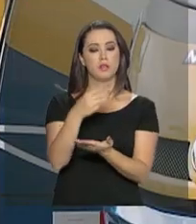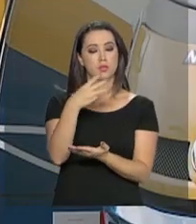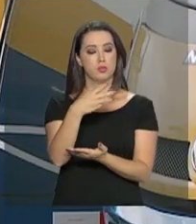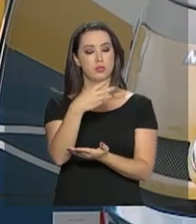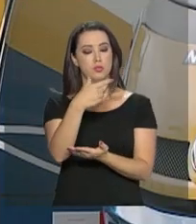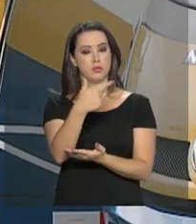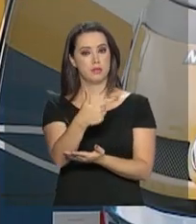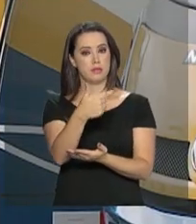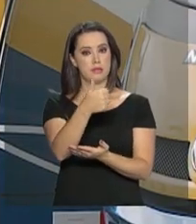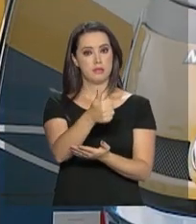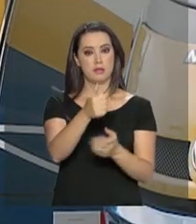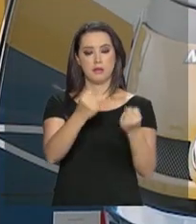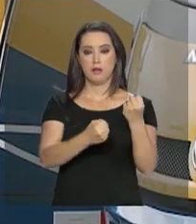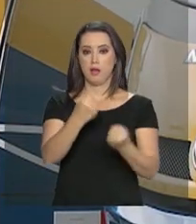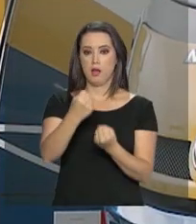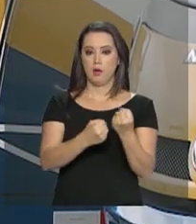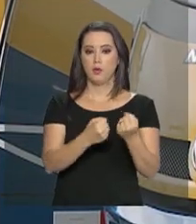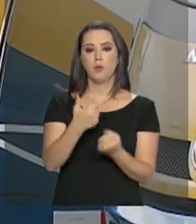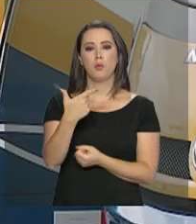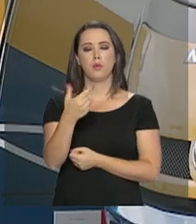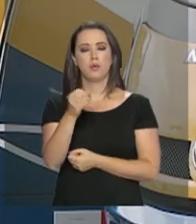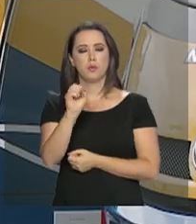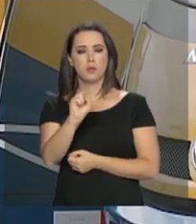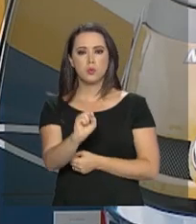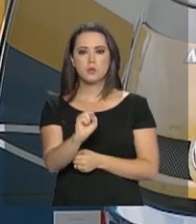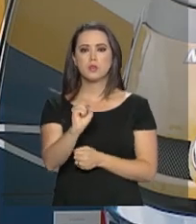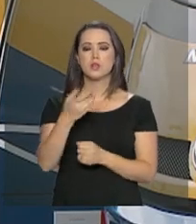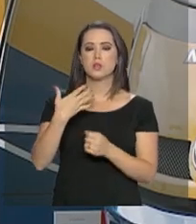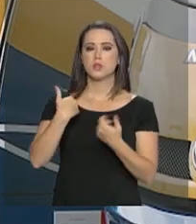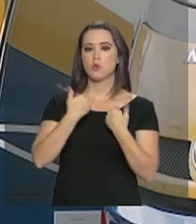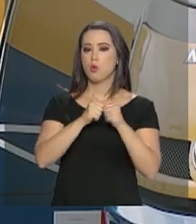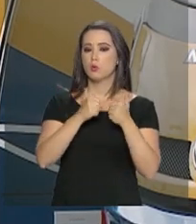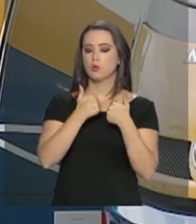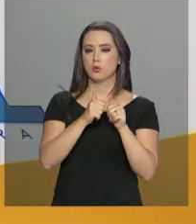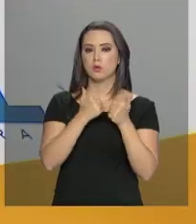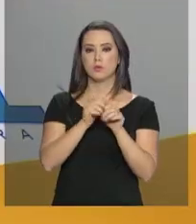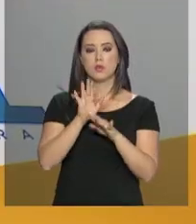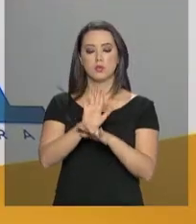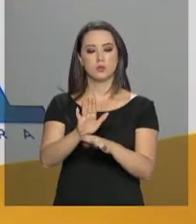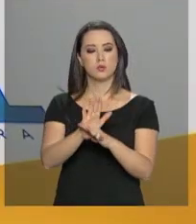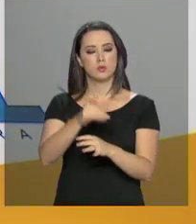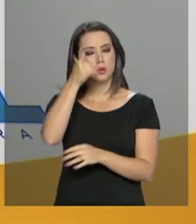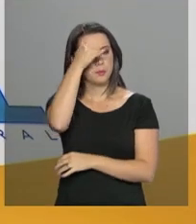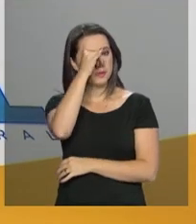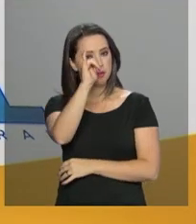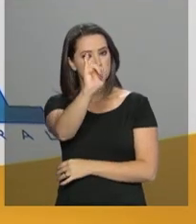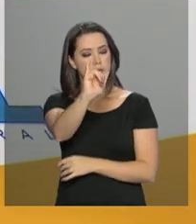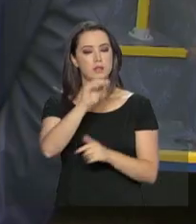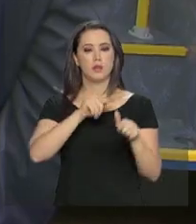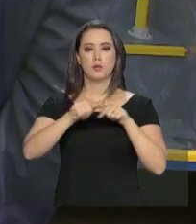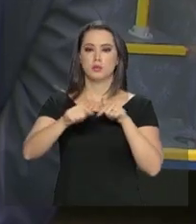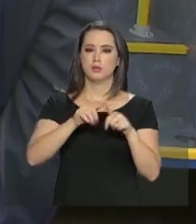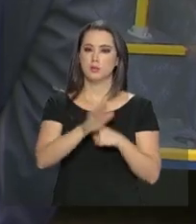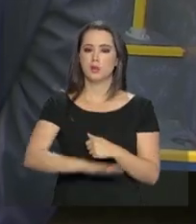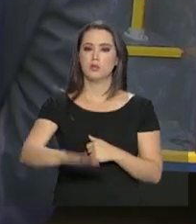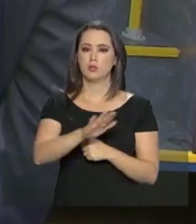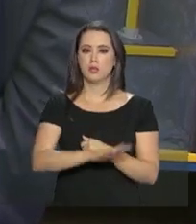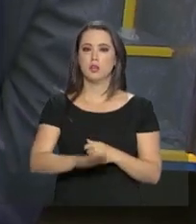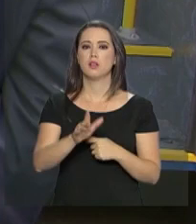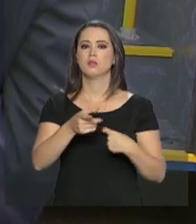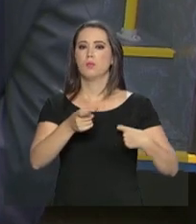208 micro ônibus vai reforçar a atuação contra o trabalho infantil ea exploração sexual assim como